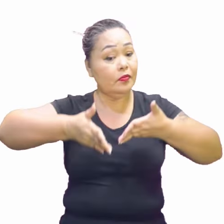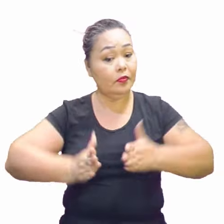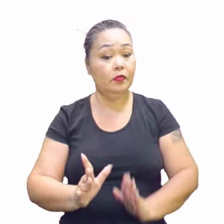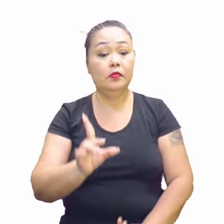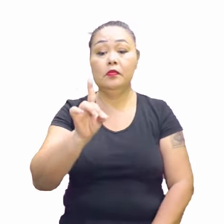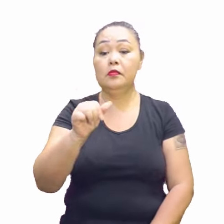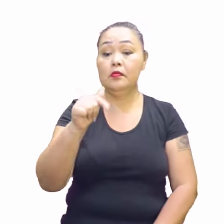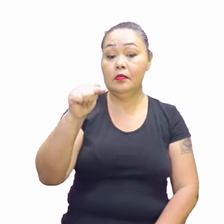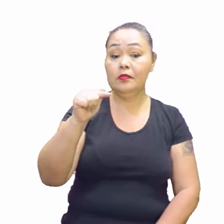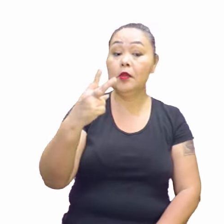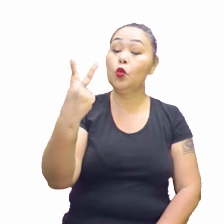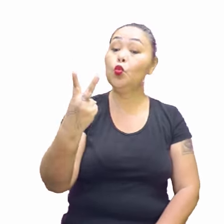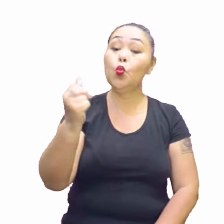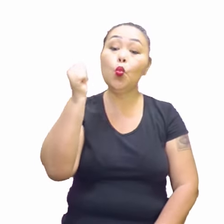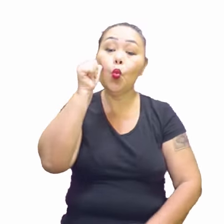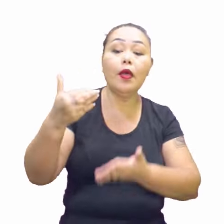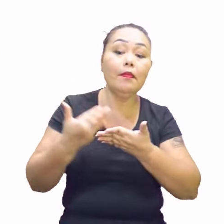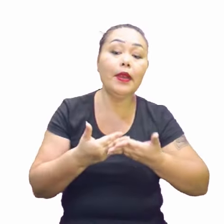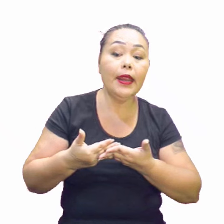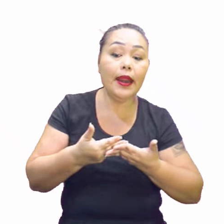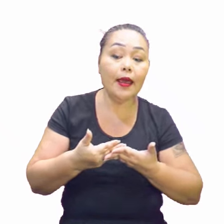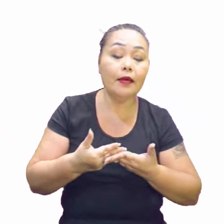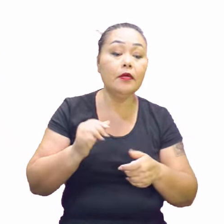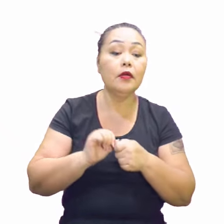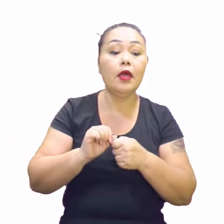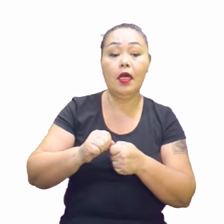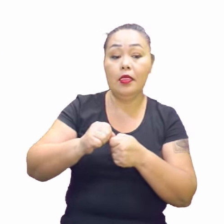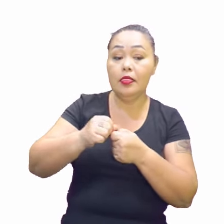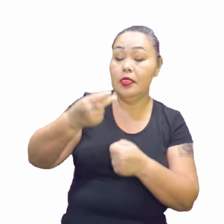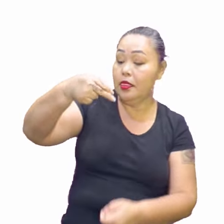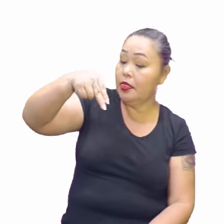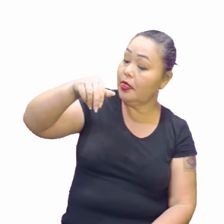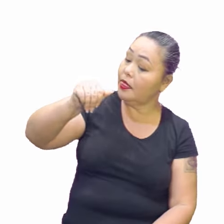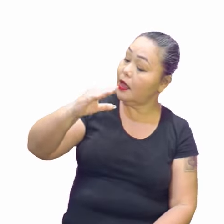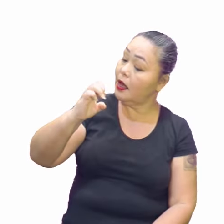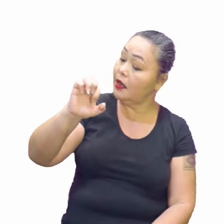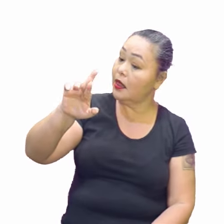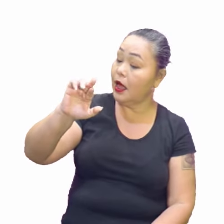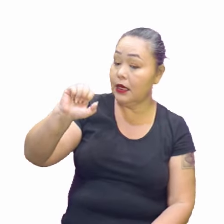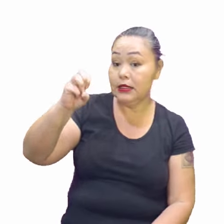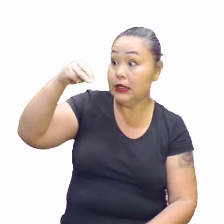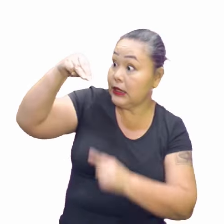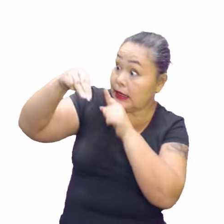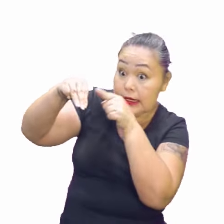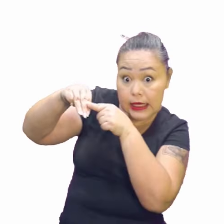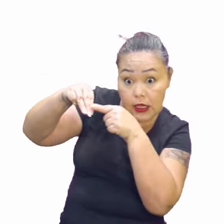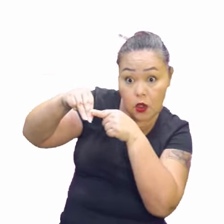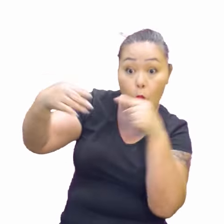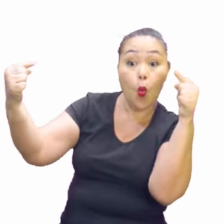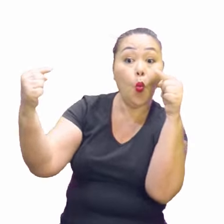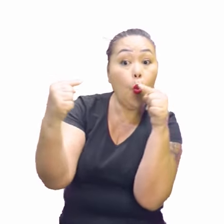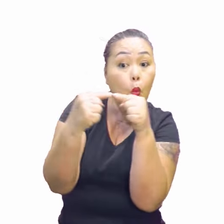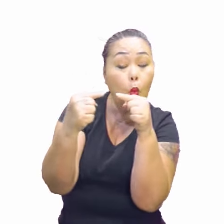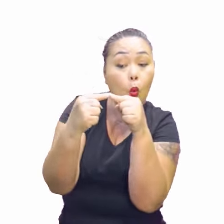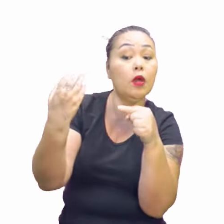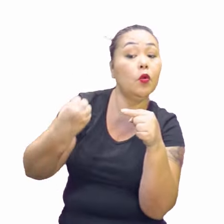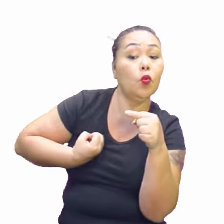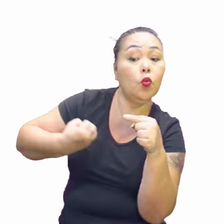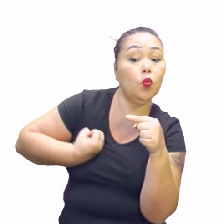7 duas meninas. Ó, por que ficou nasceram? Porque está fazendo a concordância com o